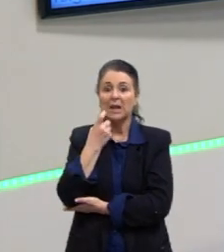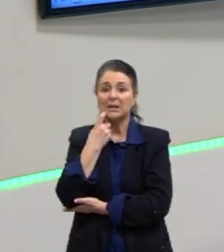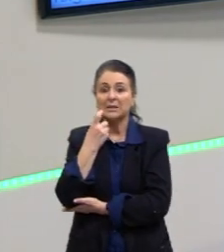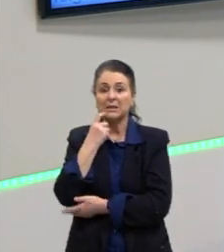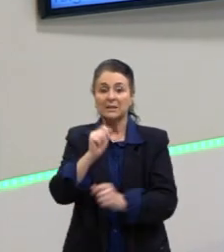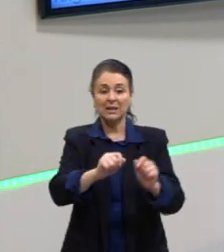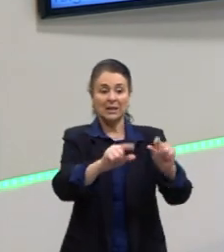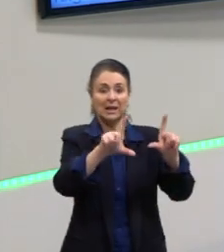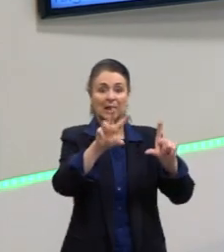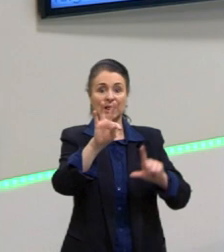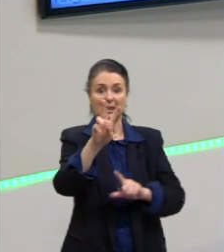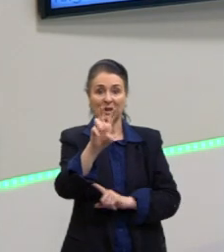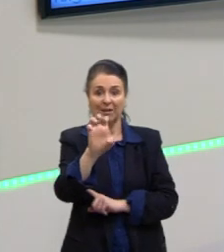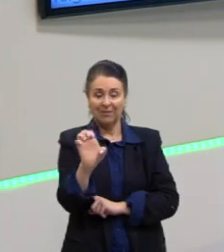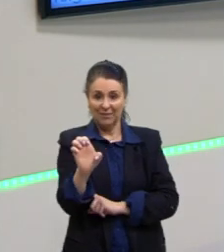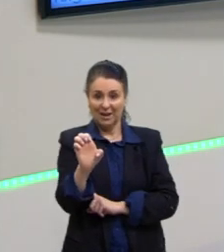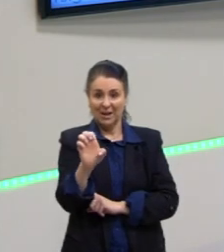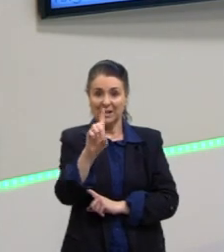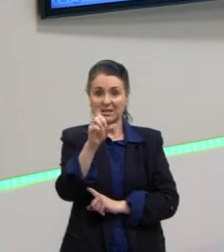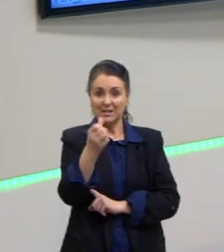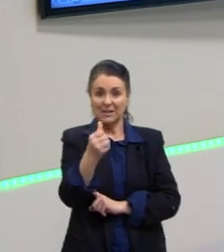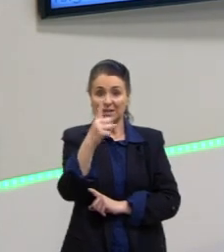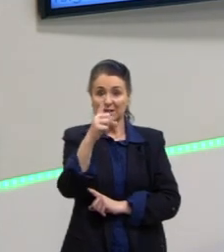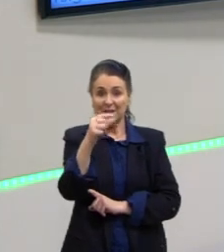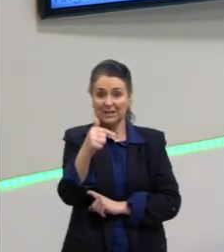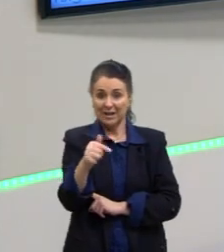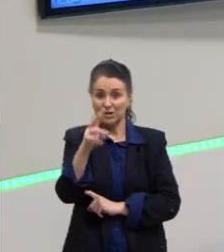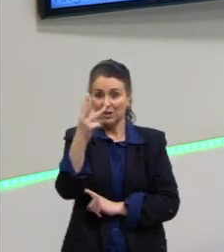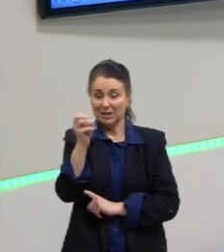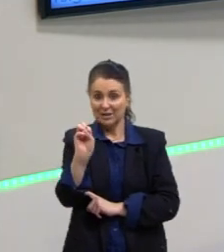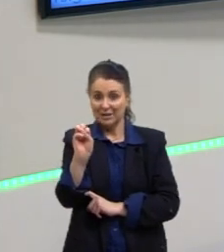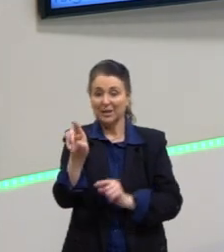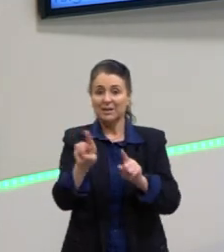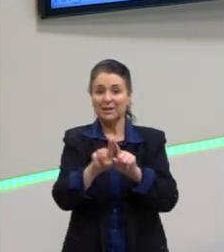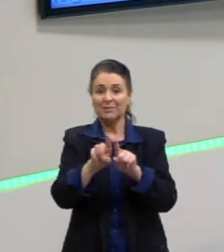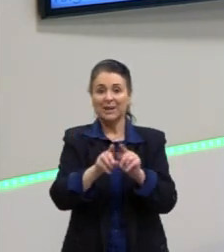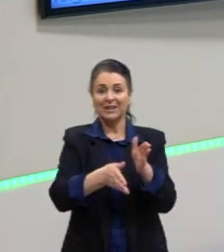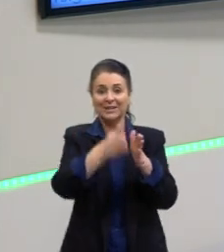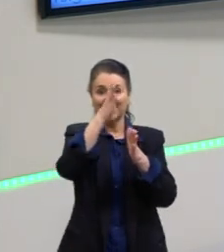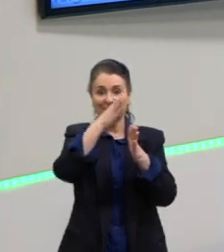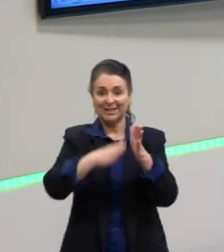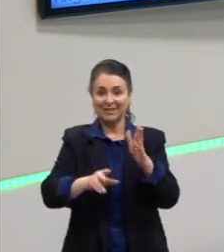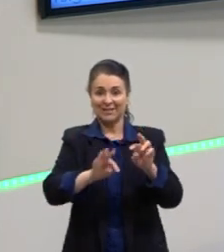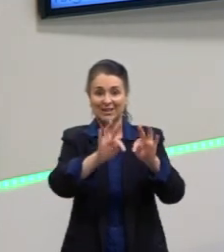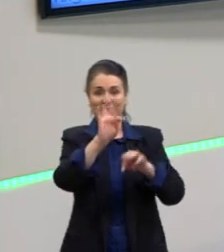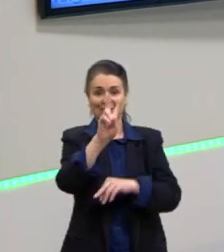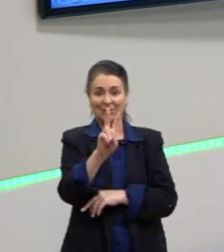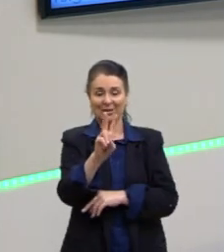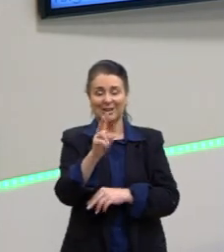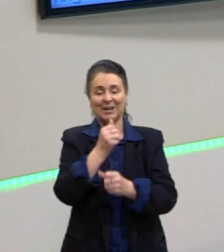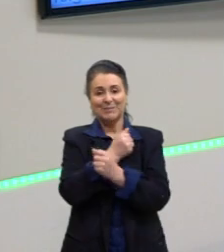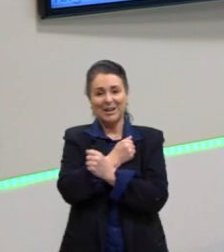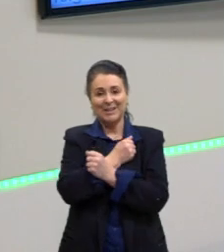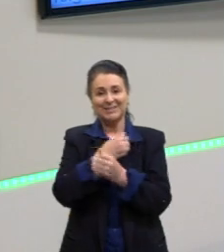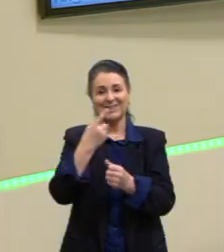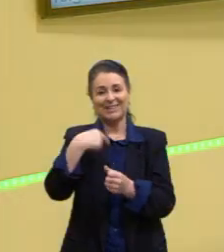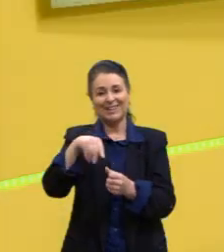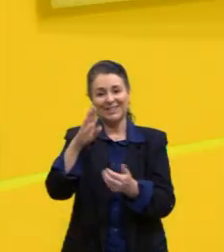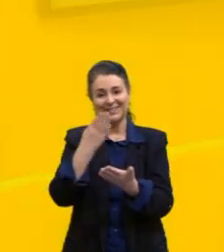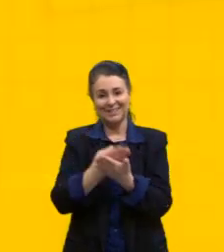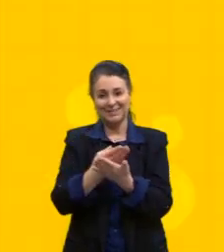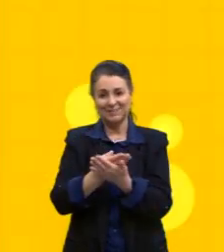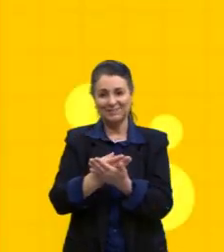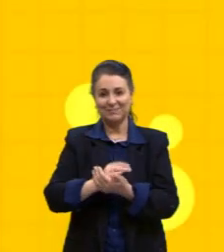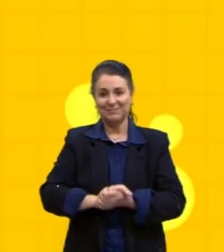TV das 16 às 17:30 um grande abraço e até a próxima aula